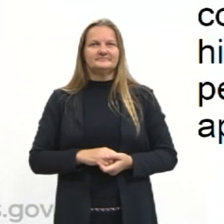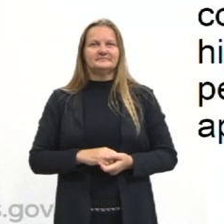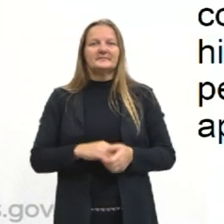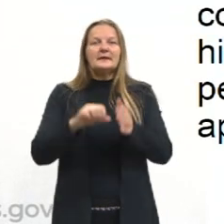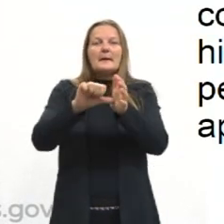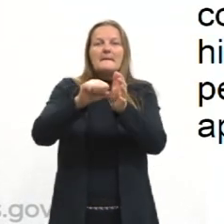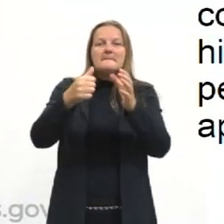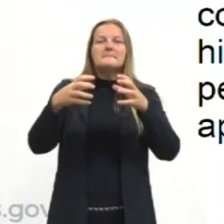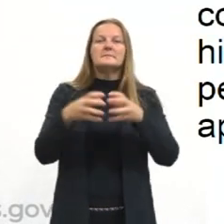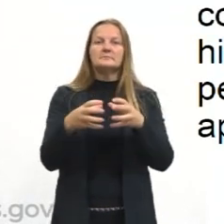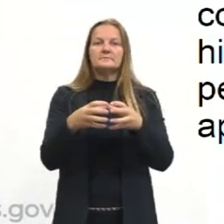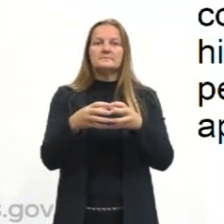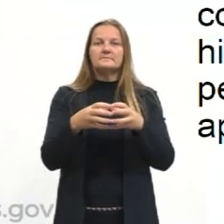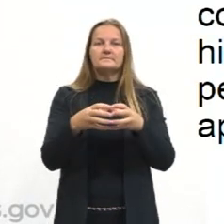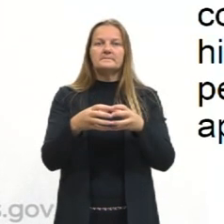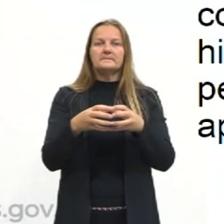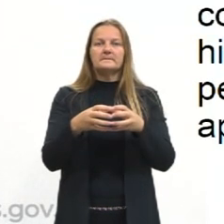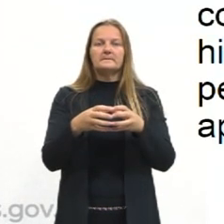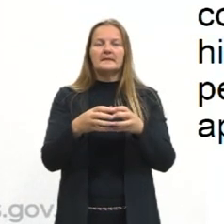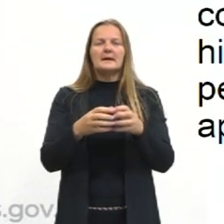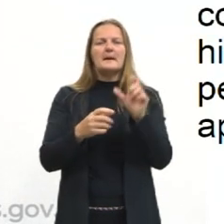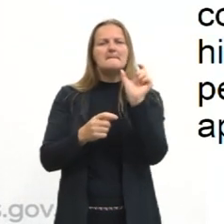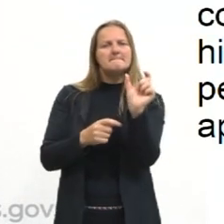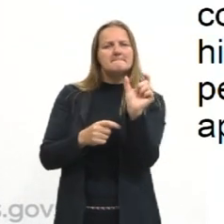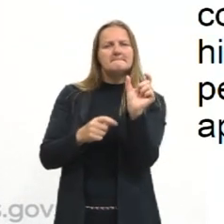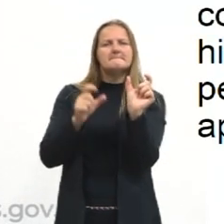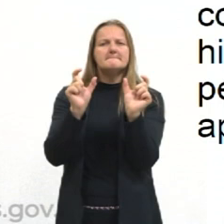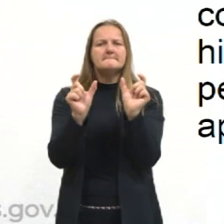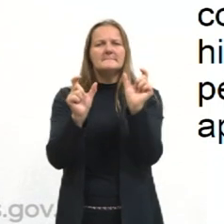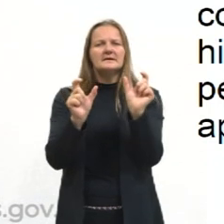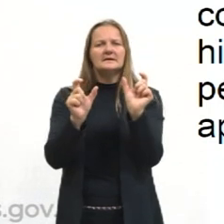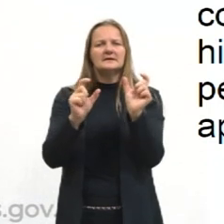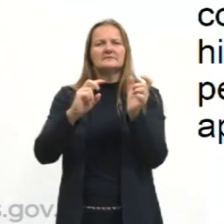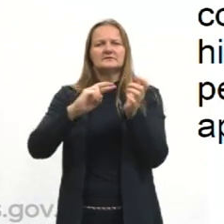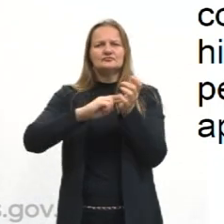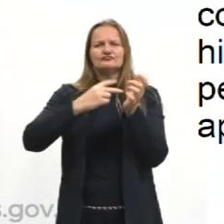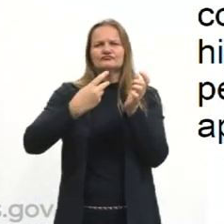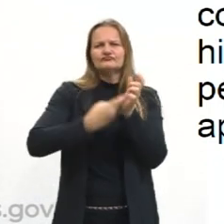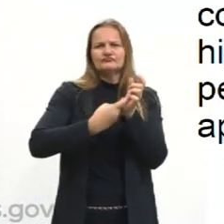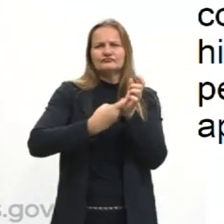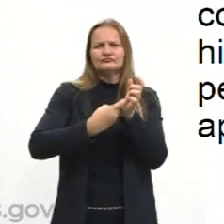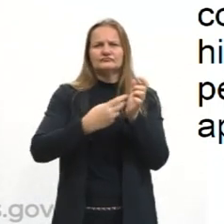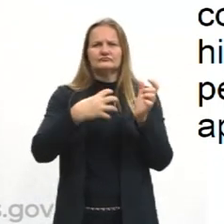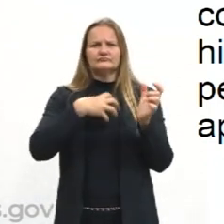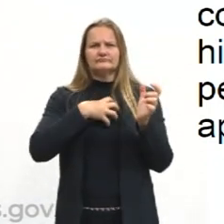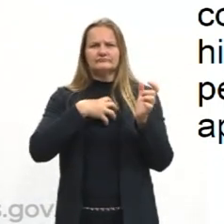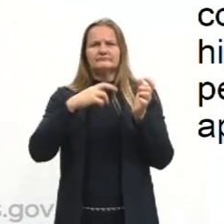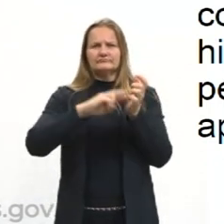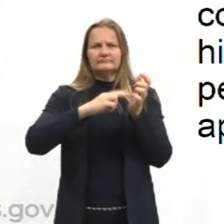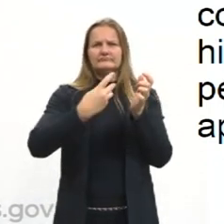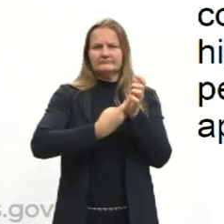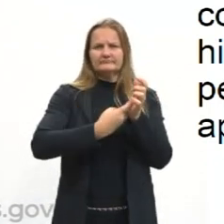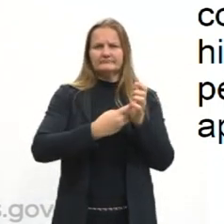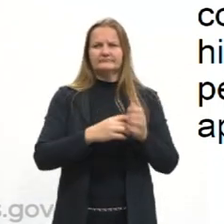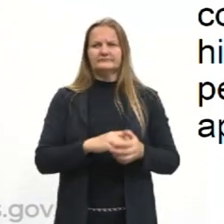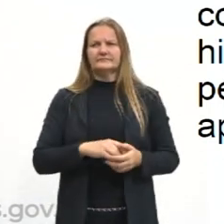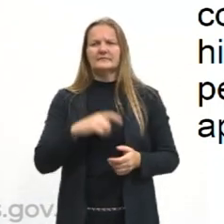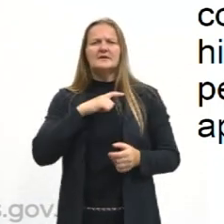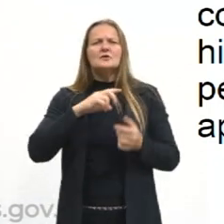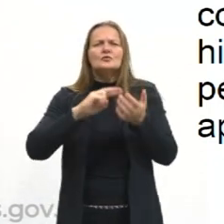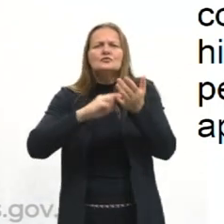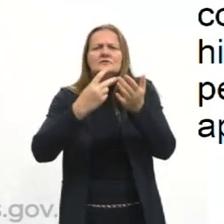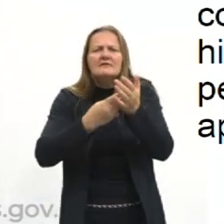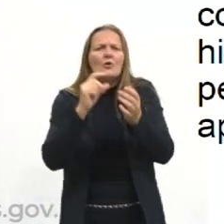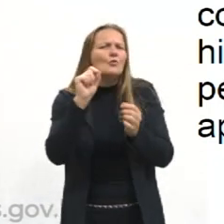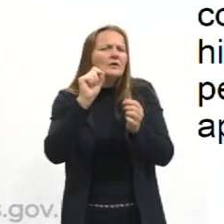primeiro deles é o que a gente chama de figuras de palavras ou figuras semânticas Porque eles estão Associados né ao